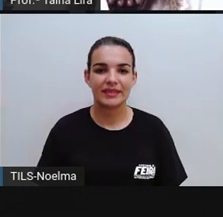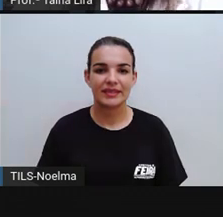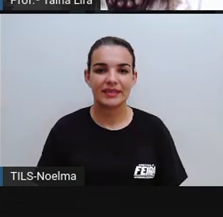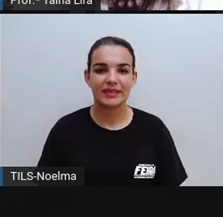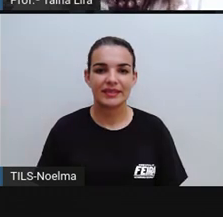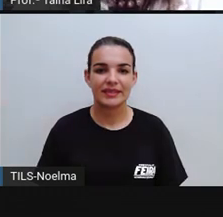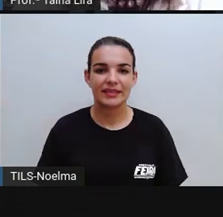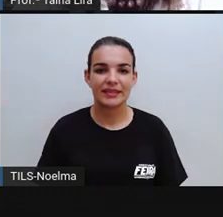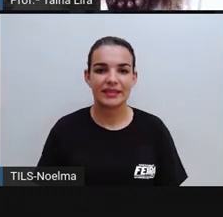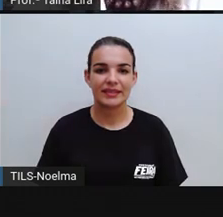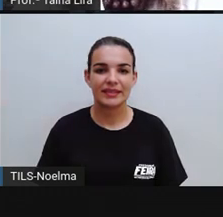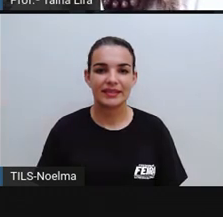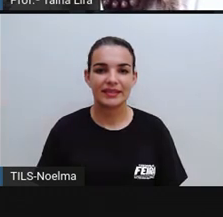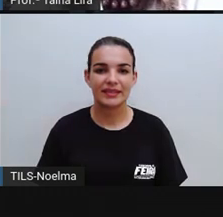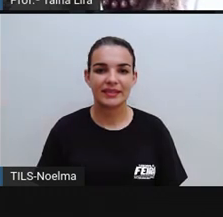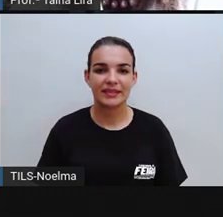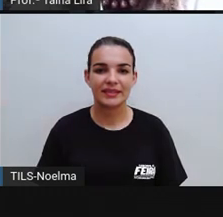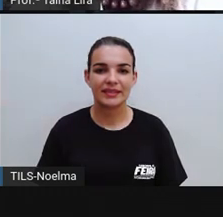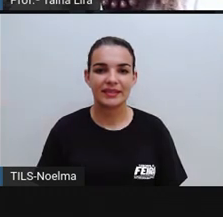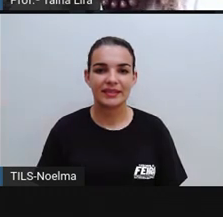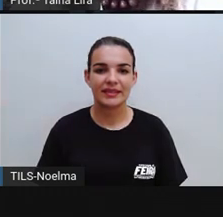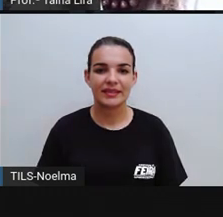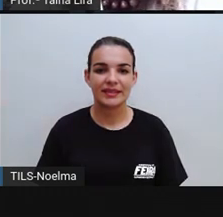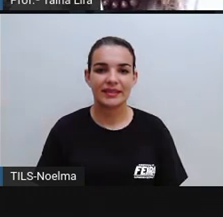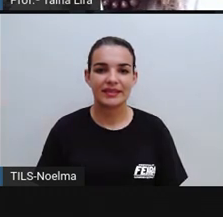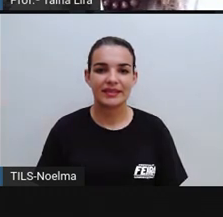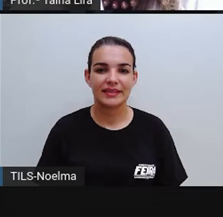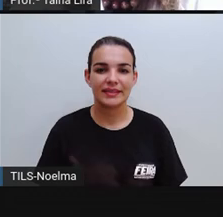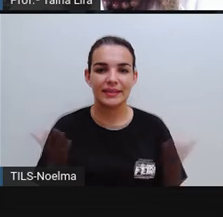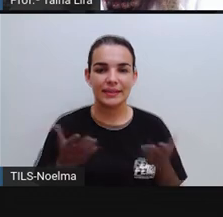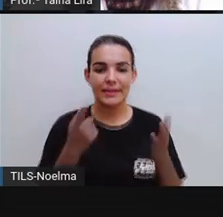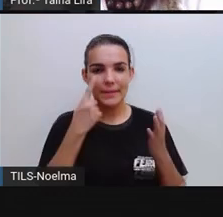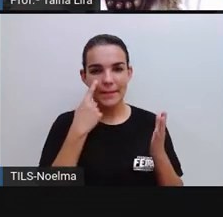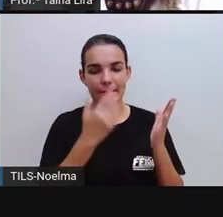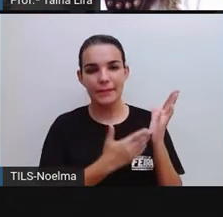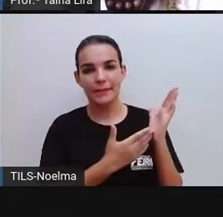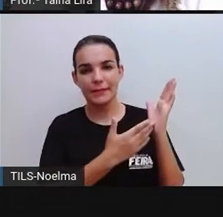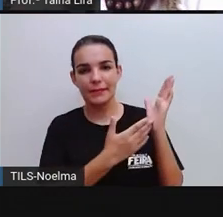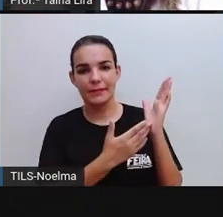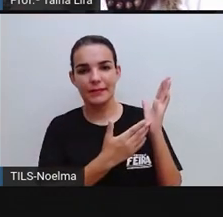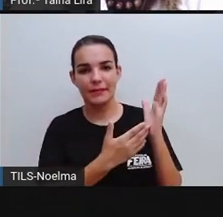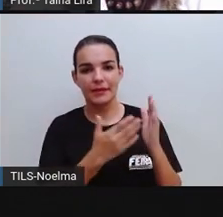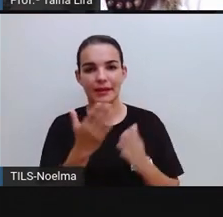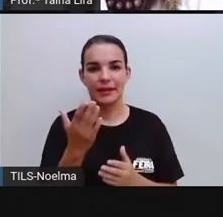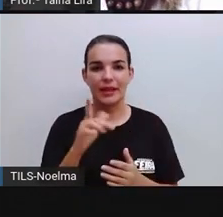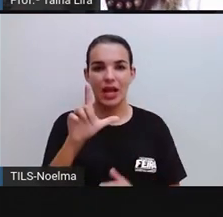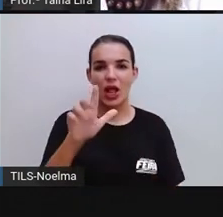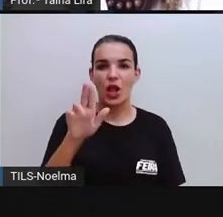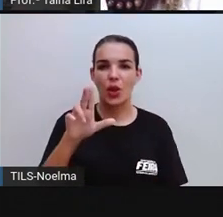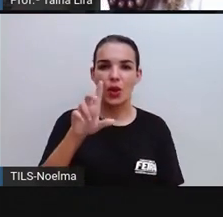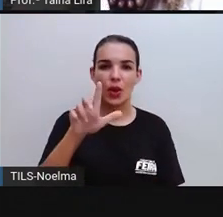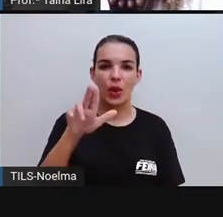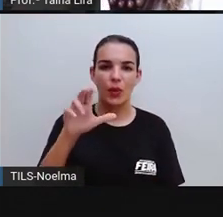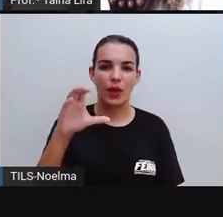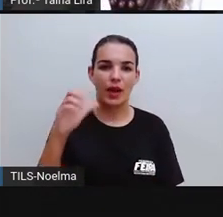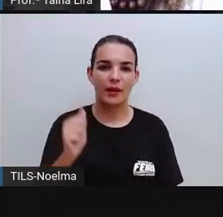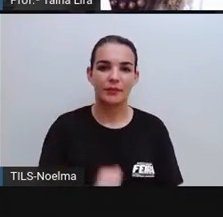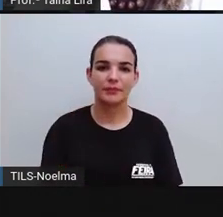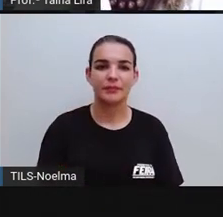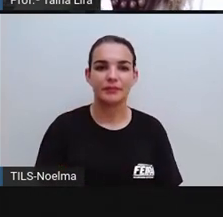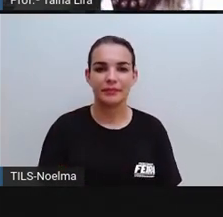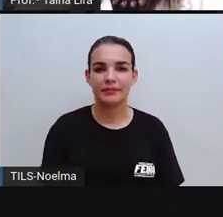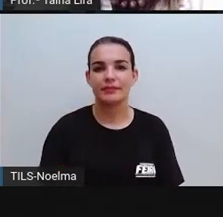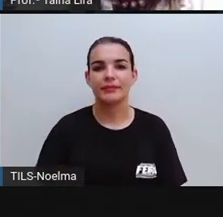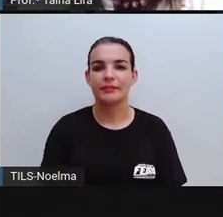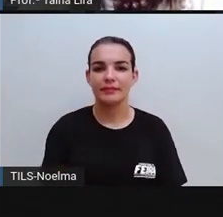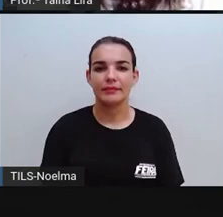só a parte da entrevista mesmo com ela, tá certo? A Luluca, do mundo da Luluca, né? Oi, gente, tudo bem?